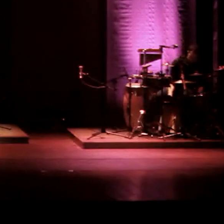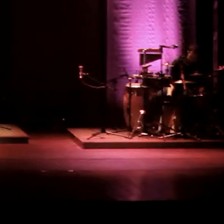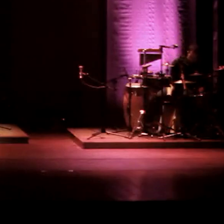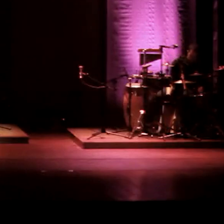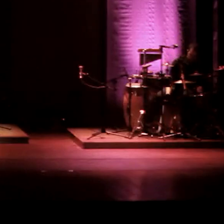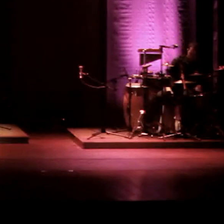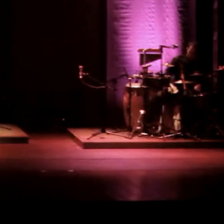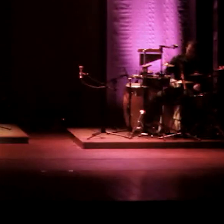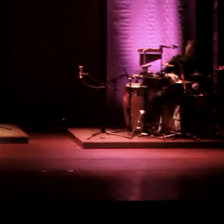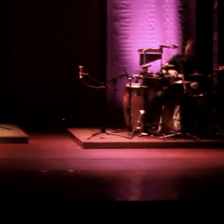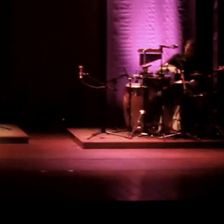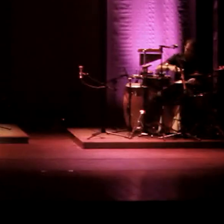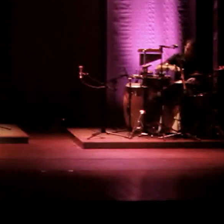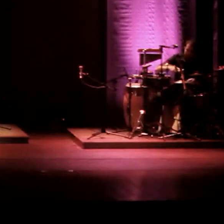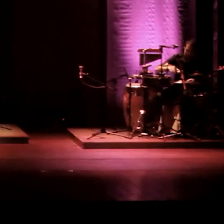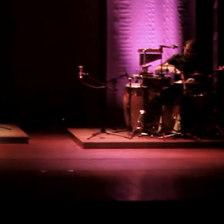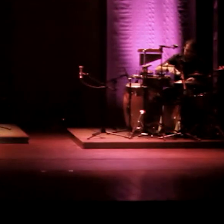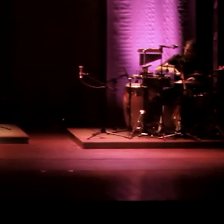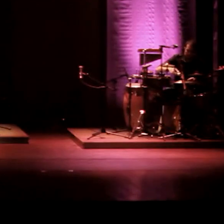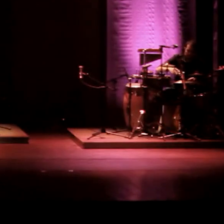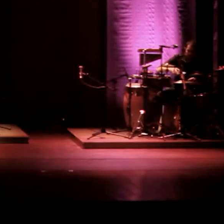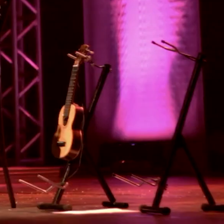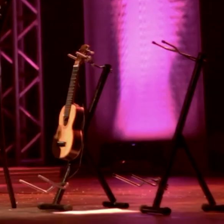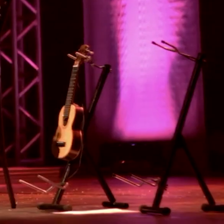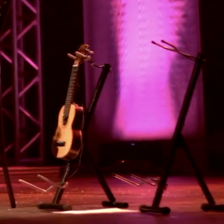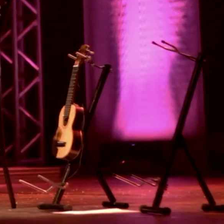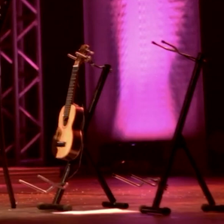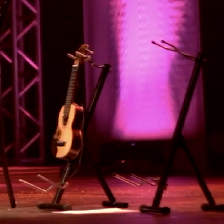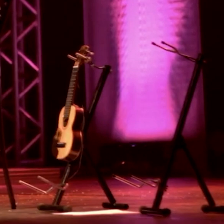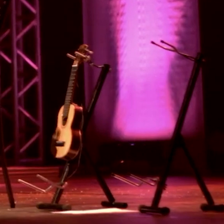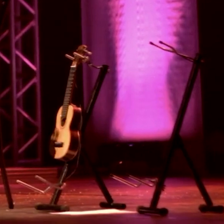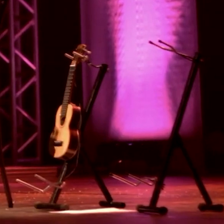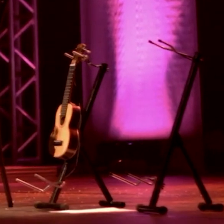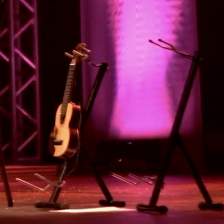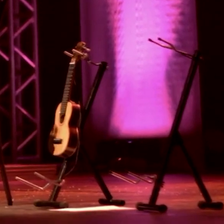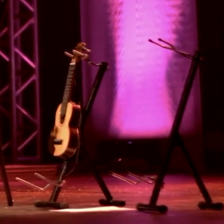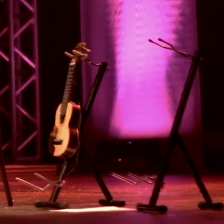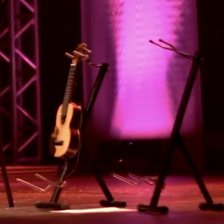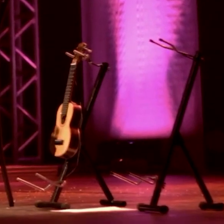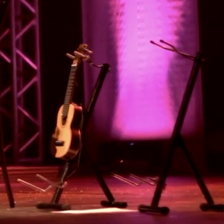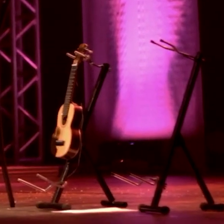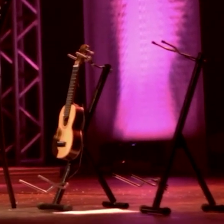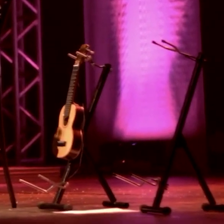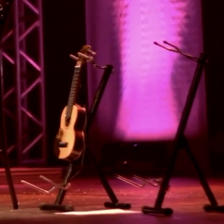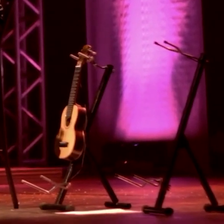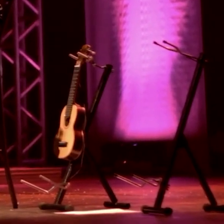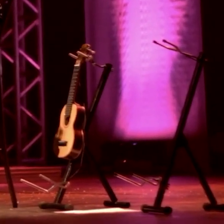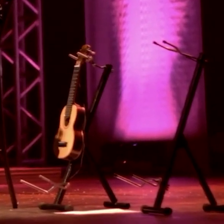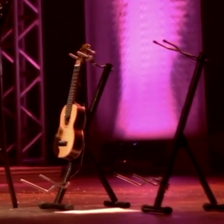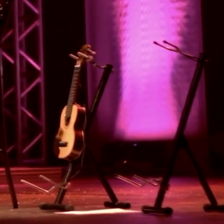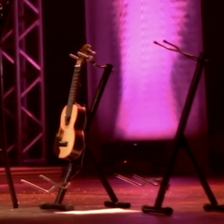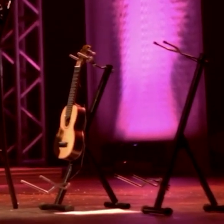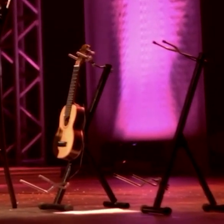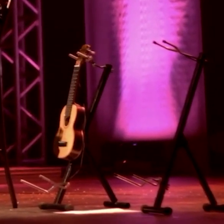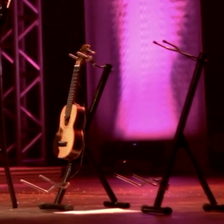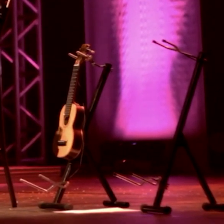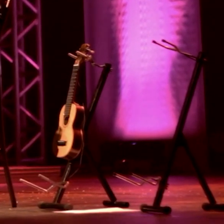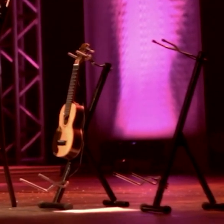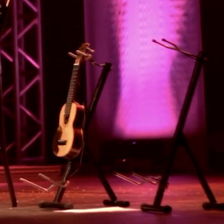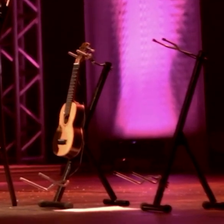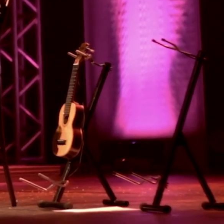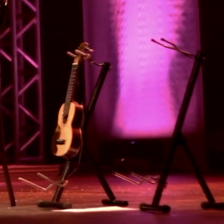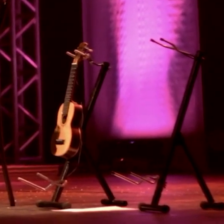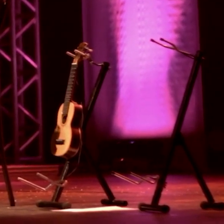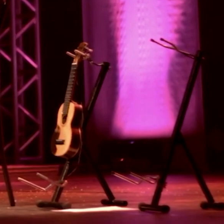Hoje me sinto mais forte, mais feliz, quem sabe só levo a certeza de que muito pouco